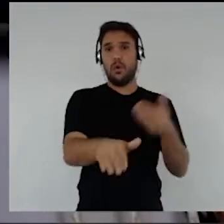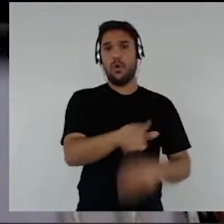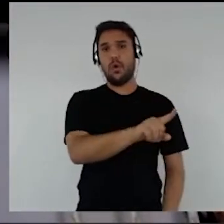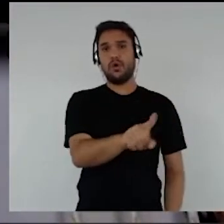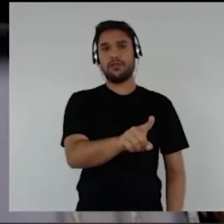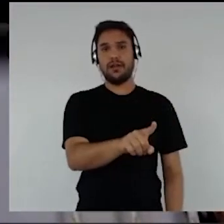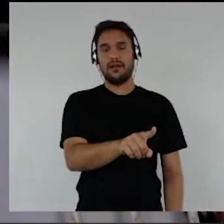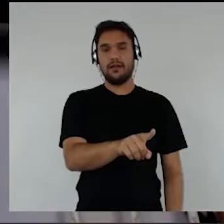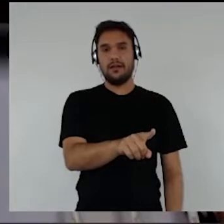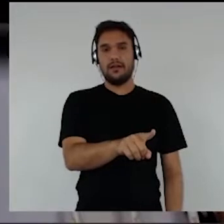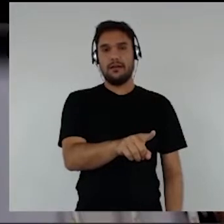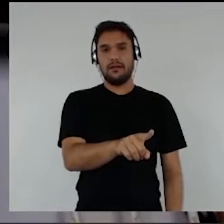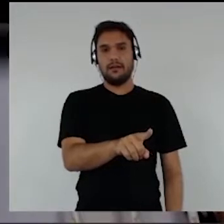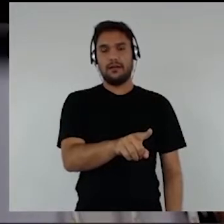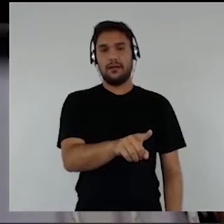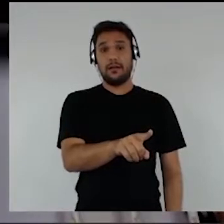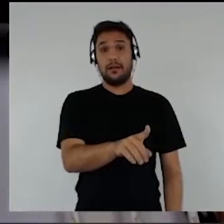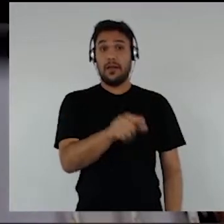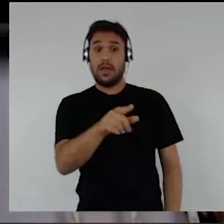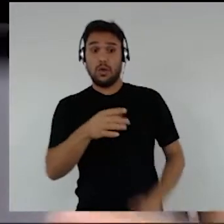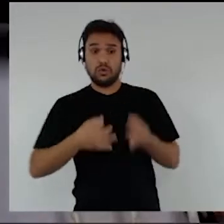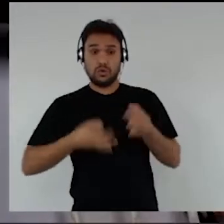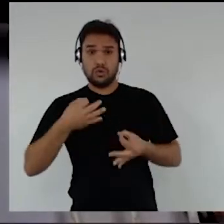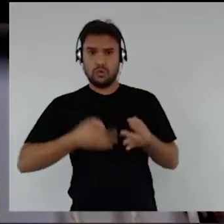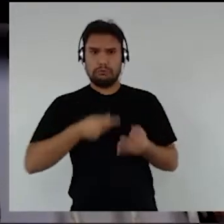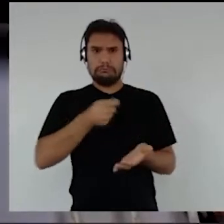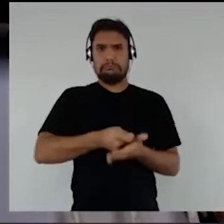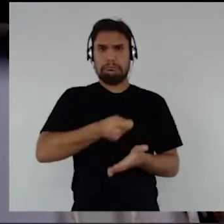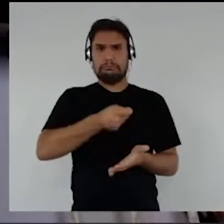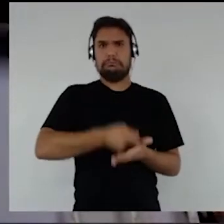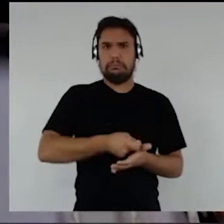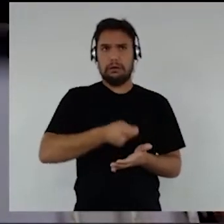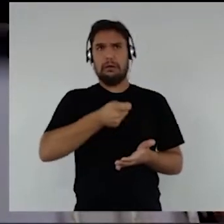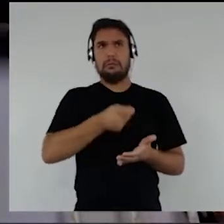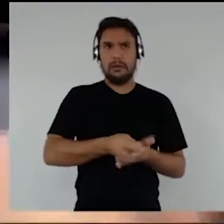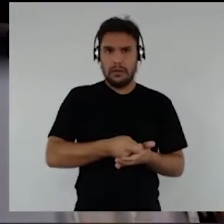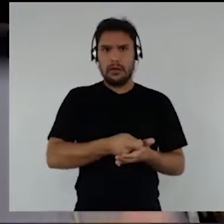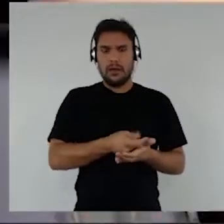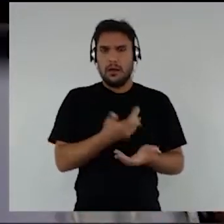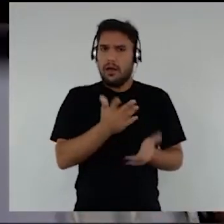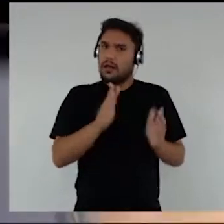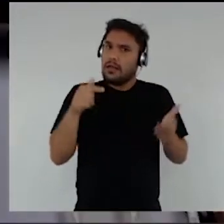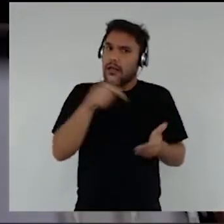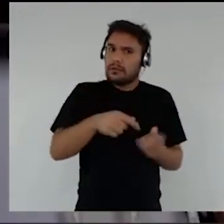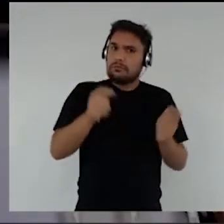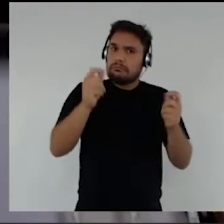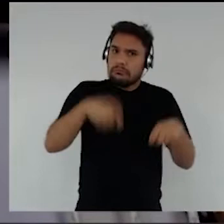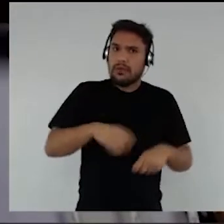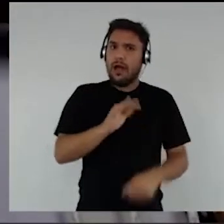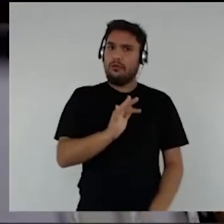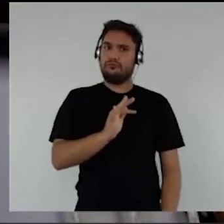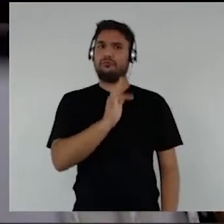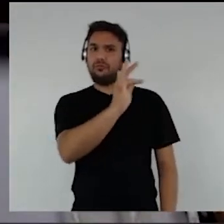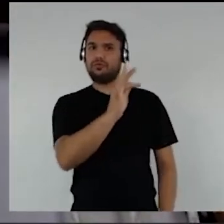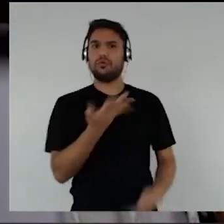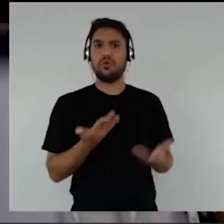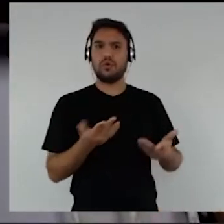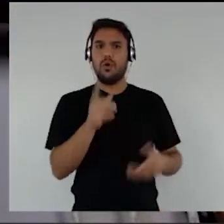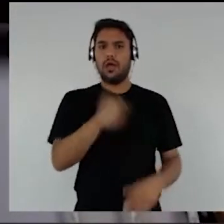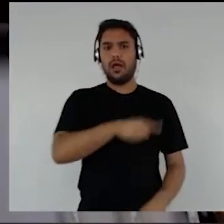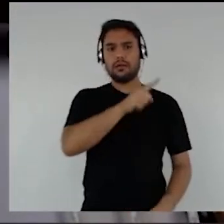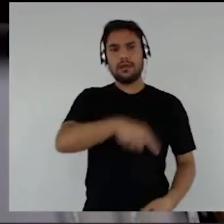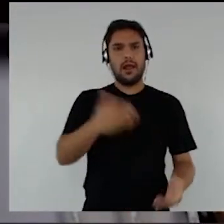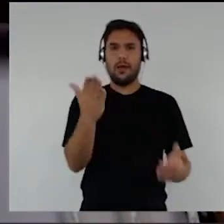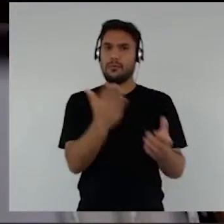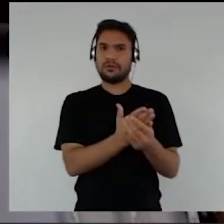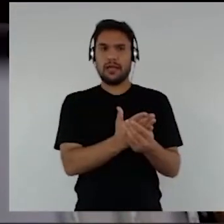réu não concorda com aquilo, e o juiz ali força, por exemplo, impõe aquela audiência, isso pode resultar mais à frente numa nulidade